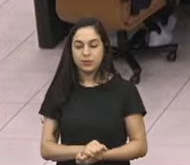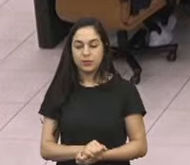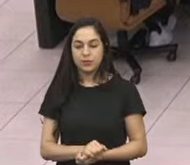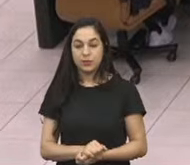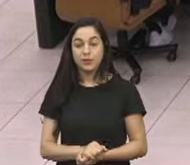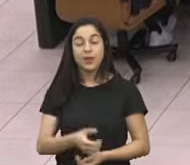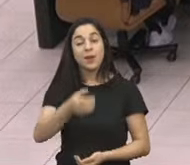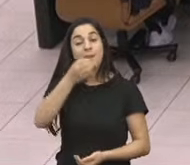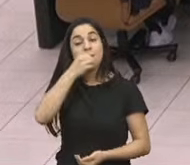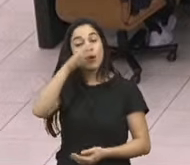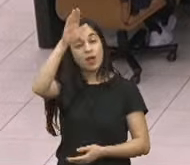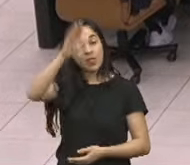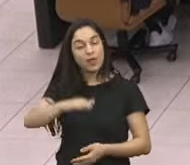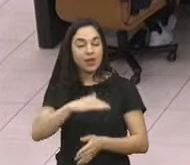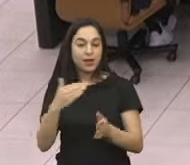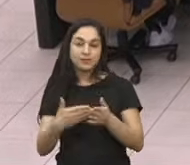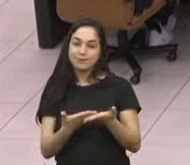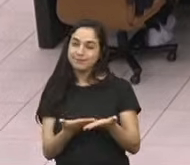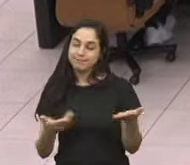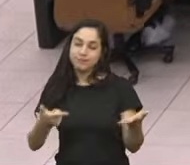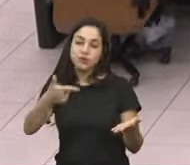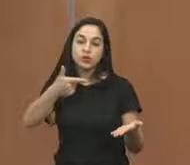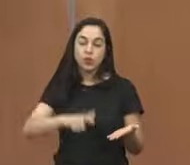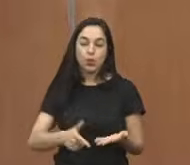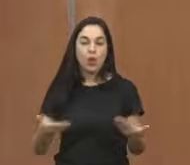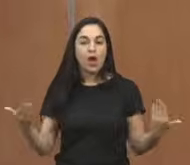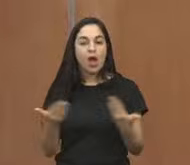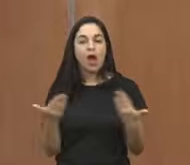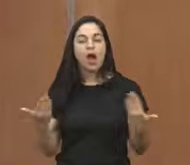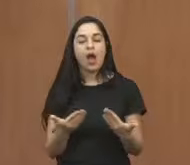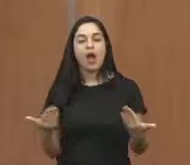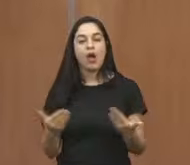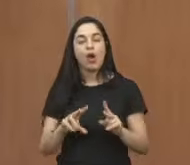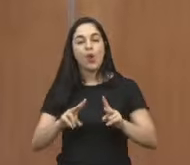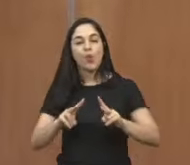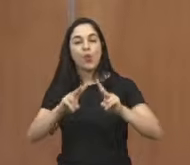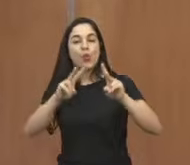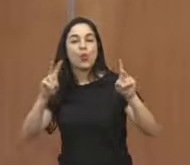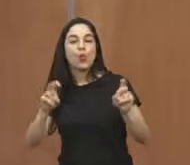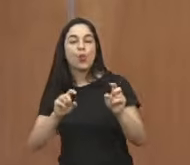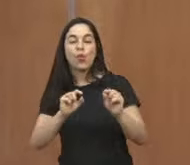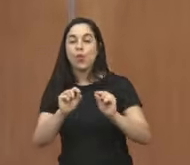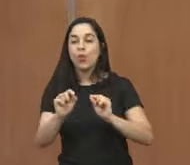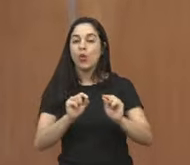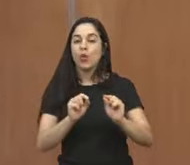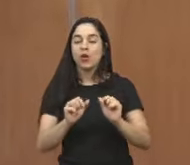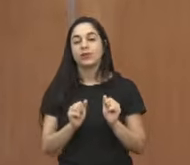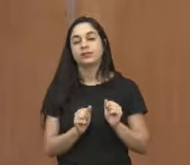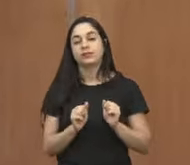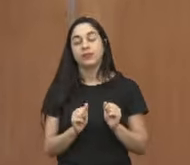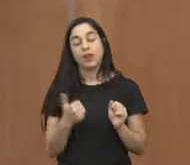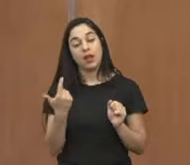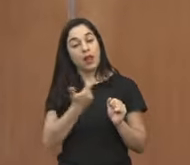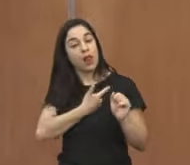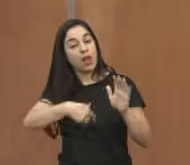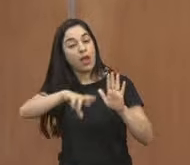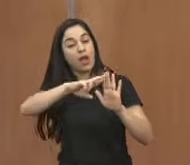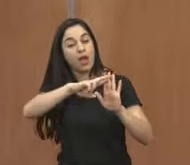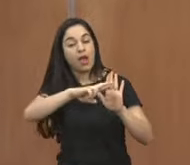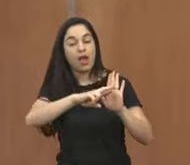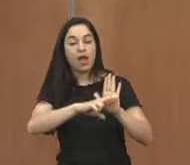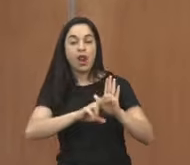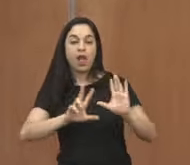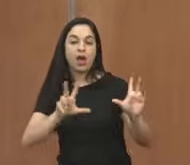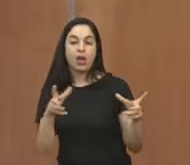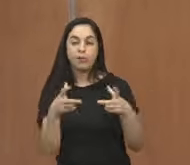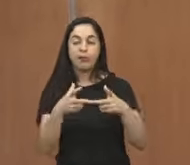Uma boa tarde a todos, mais uma vez. Agora, nosso assunto diz mais interesse às nossas normativas da sessão de